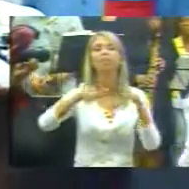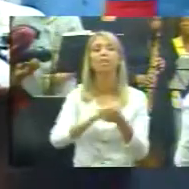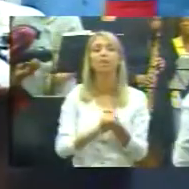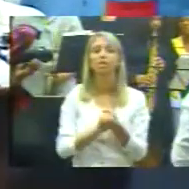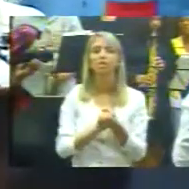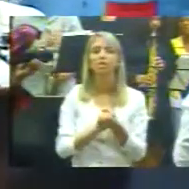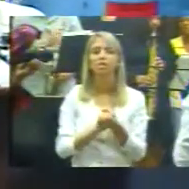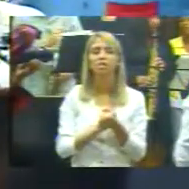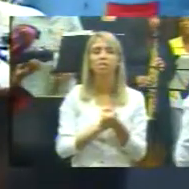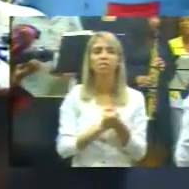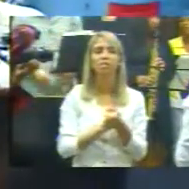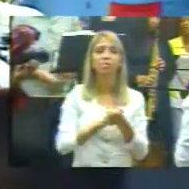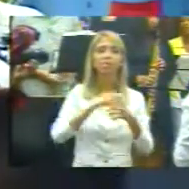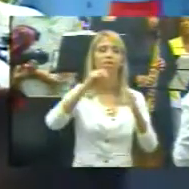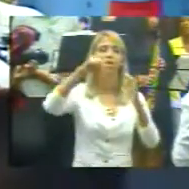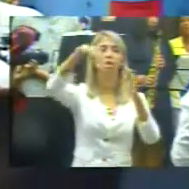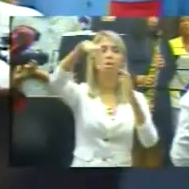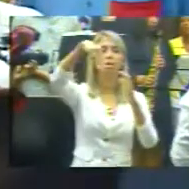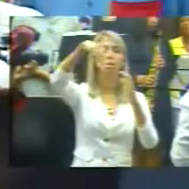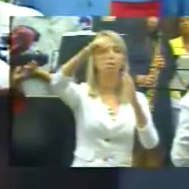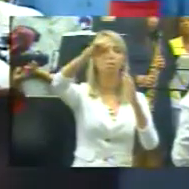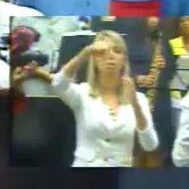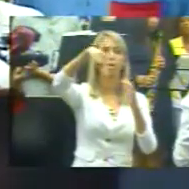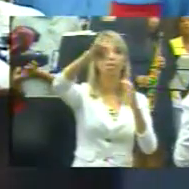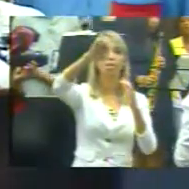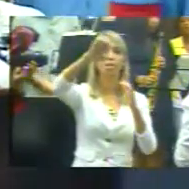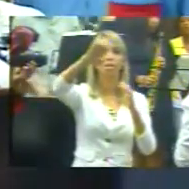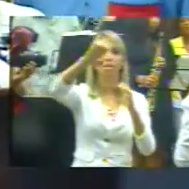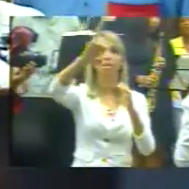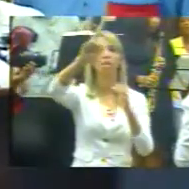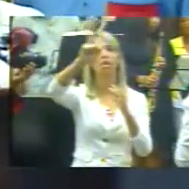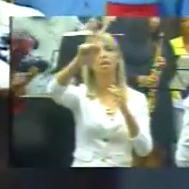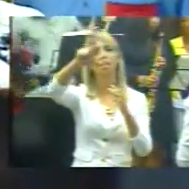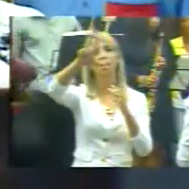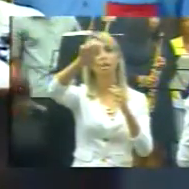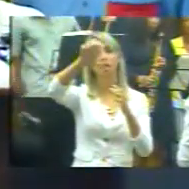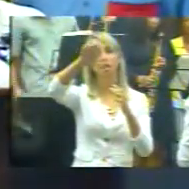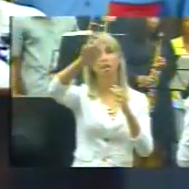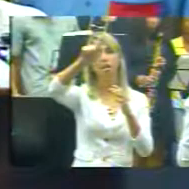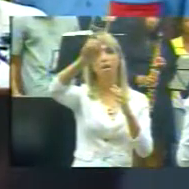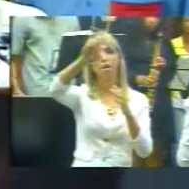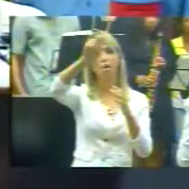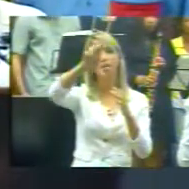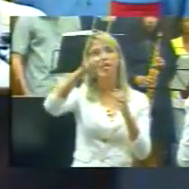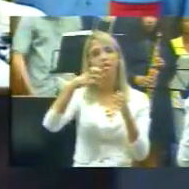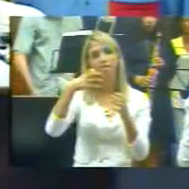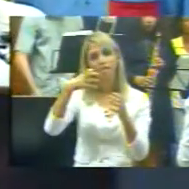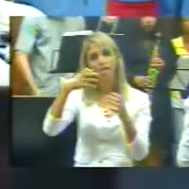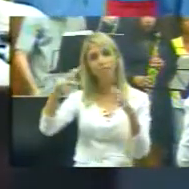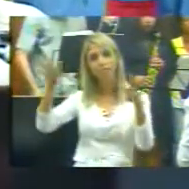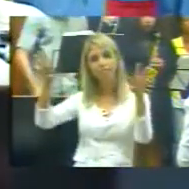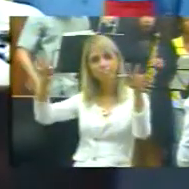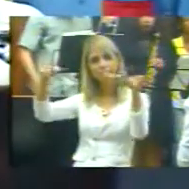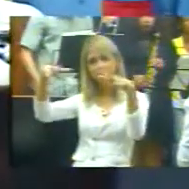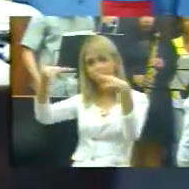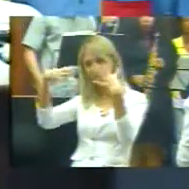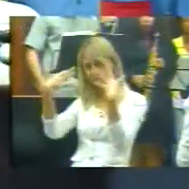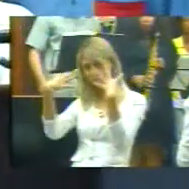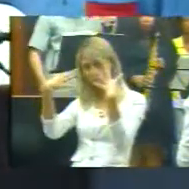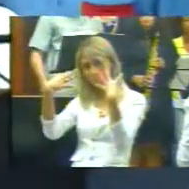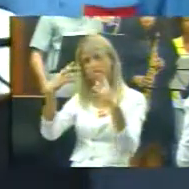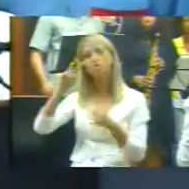sede ali no Monte Alegre, e eu gostaria de chamar a atenção dos nobres vereadores